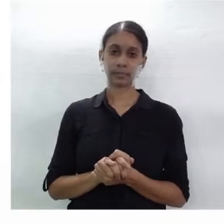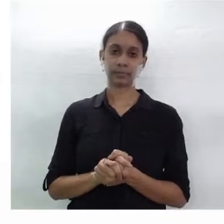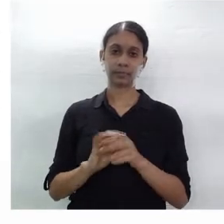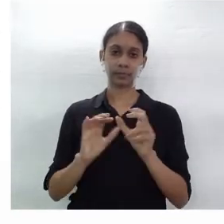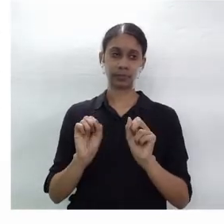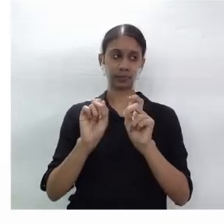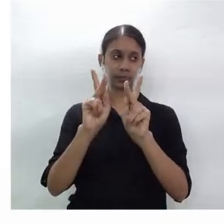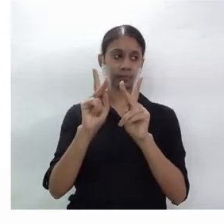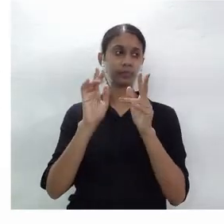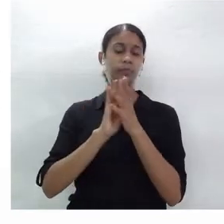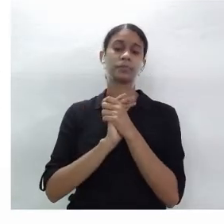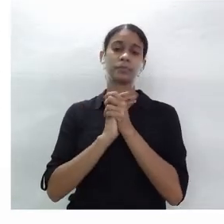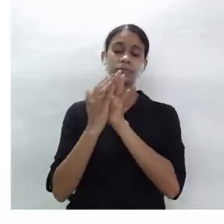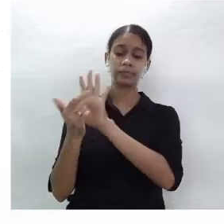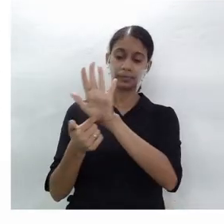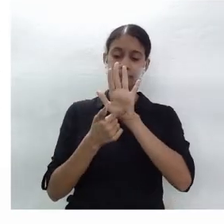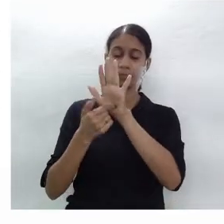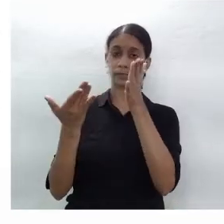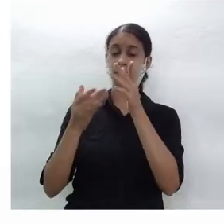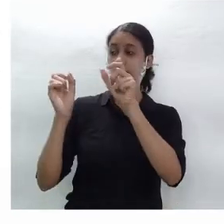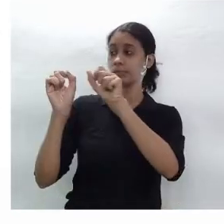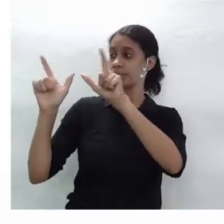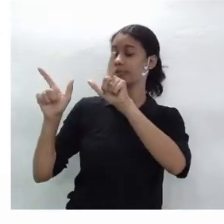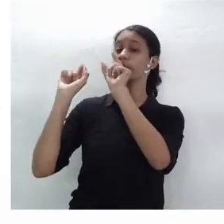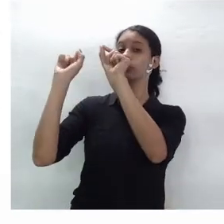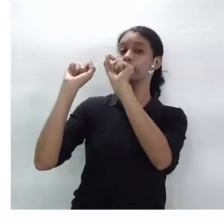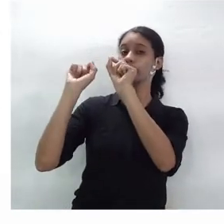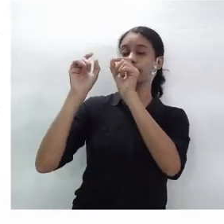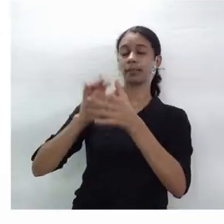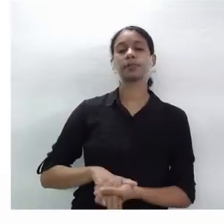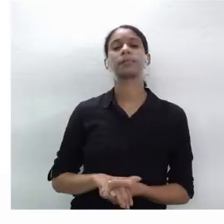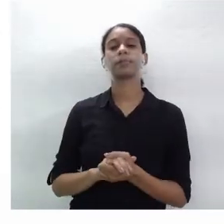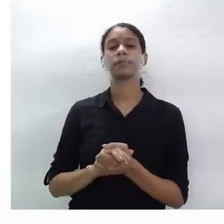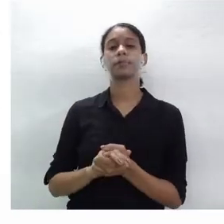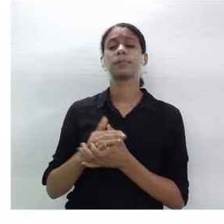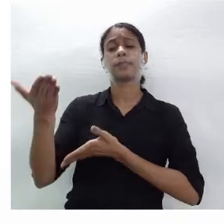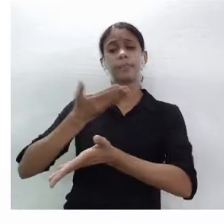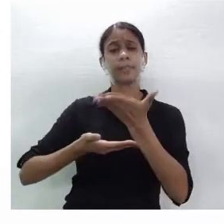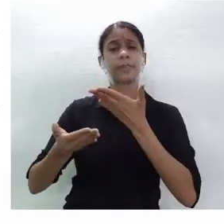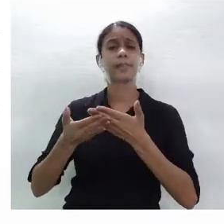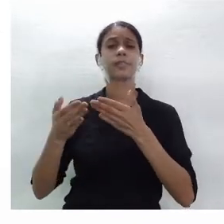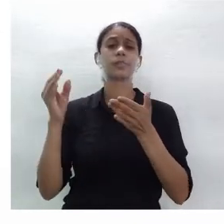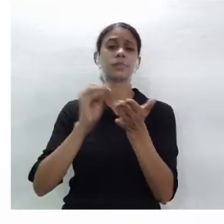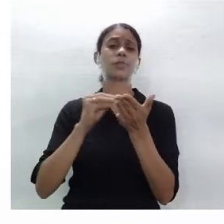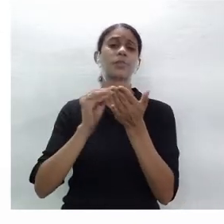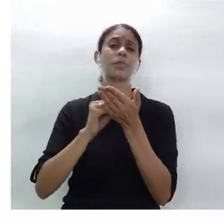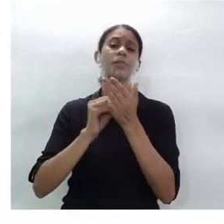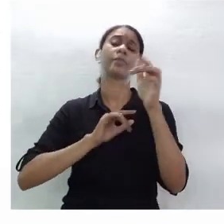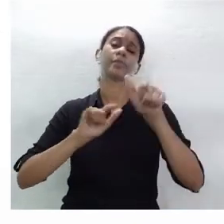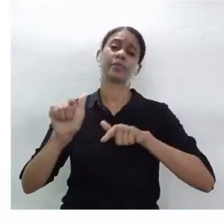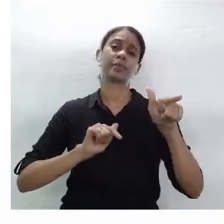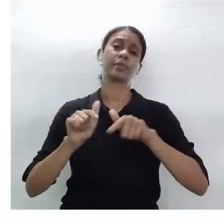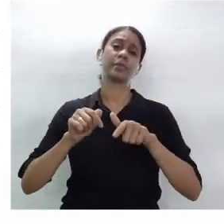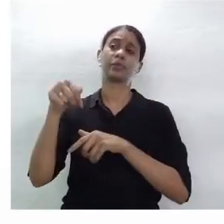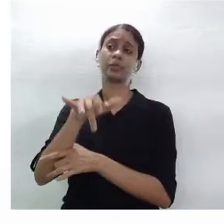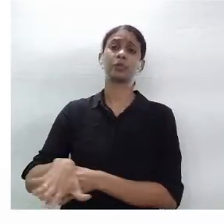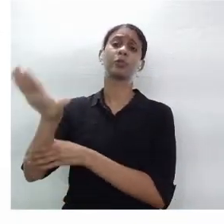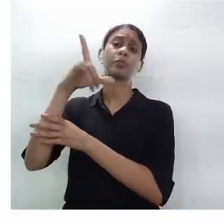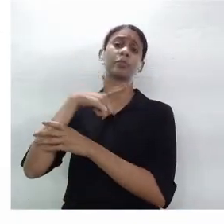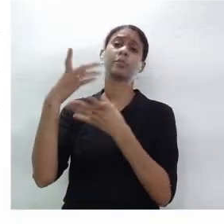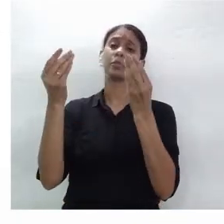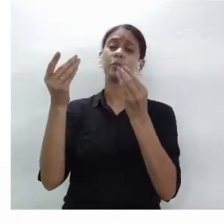Ok? Pronto, mostra aí no próximo slide a relação do desemprego. É no Nordeste onde tem a maior faixa de